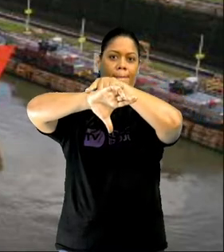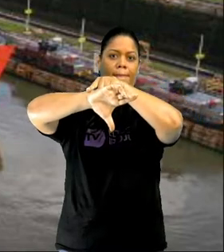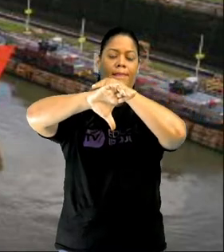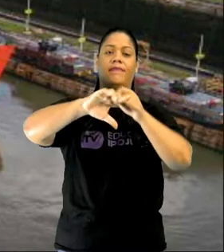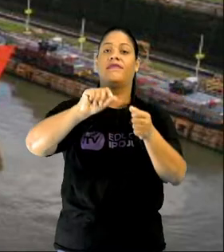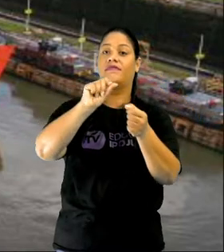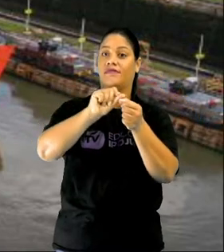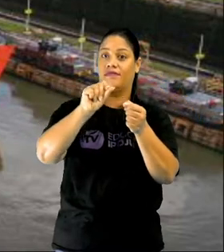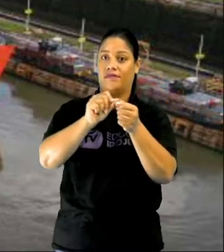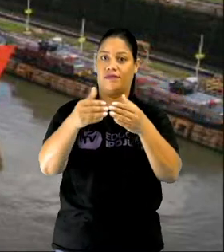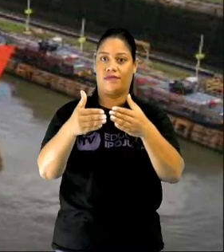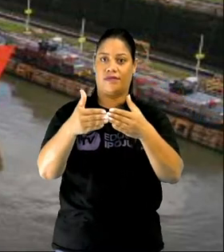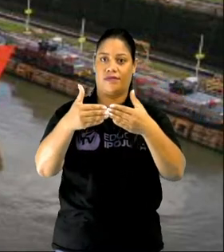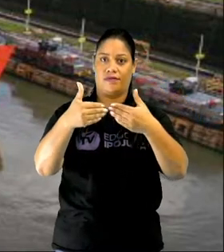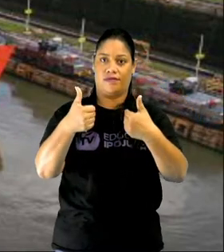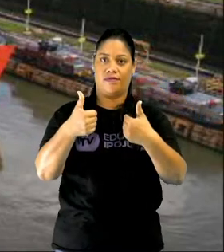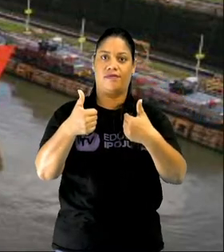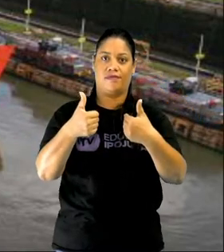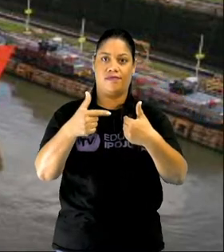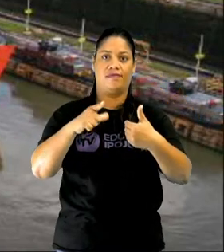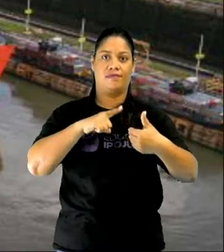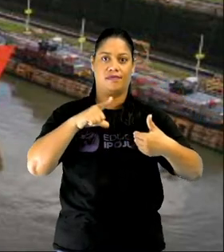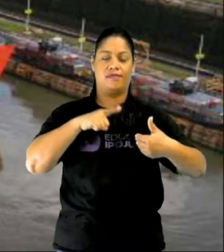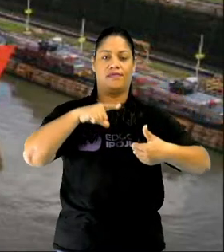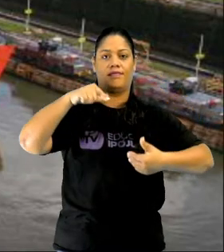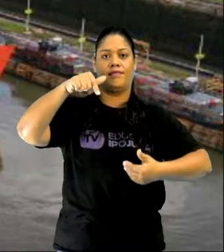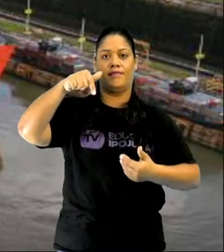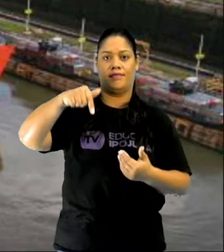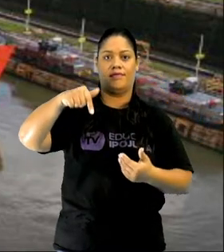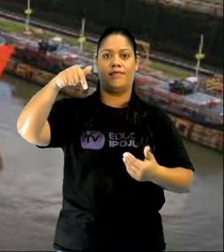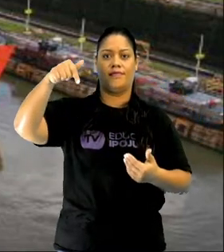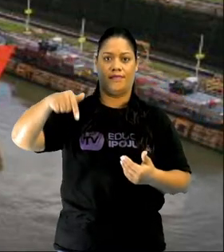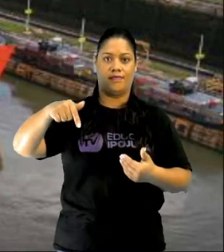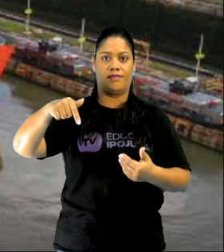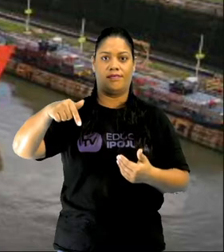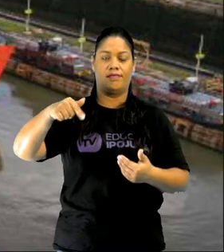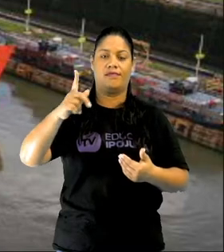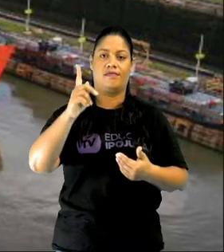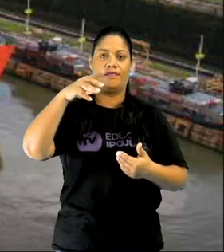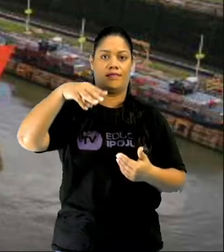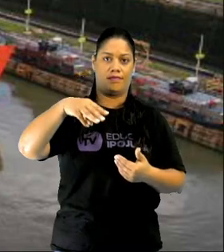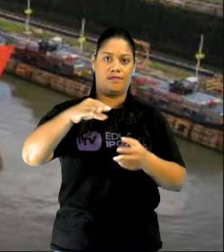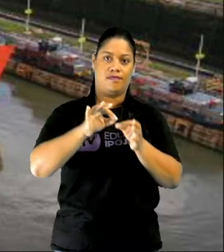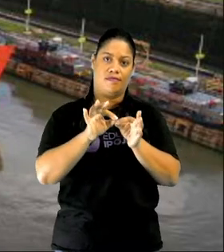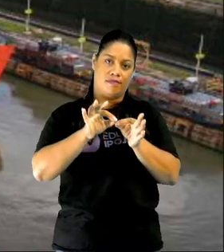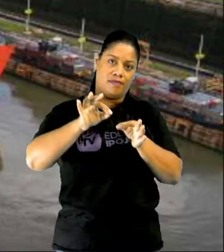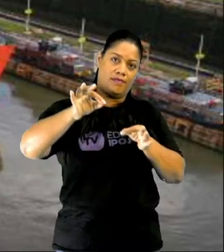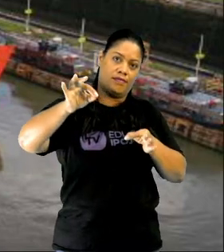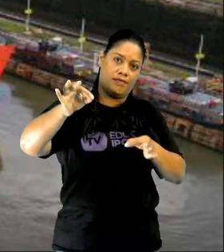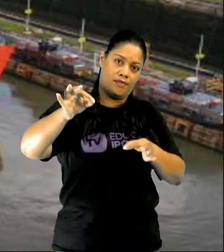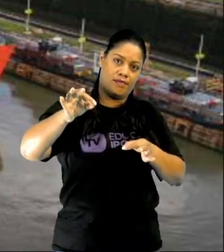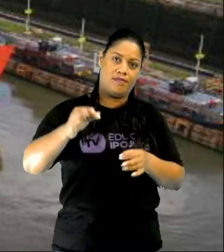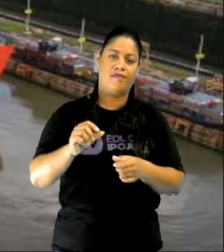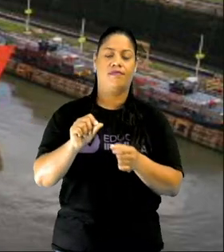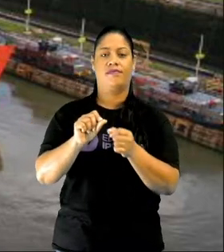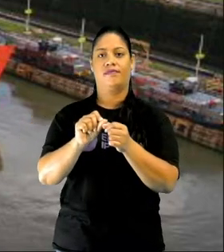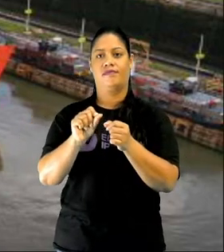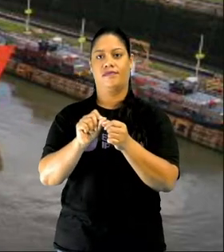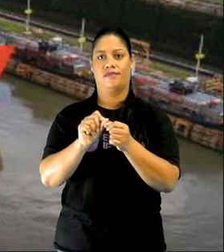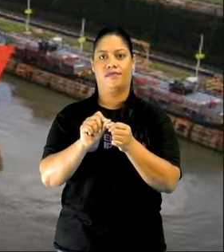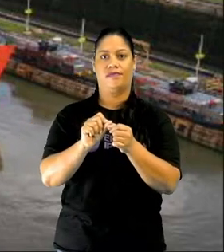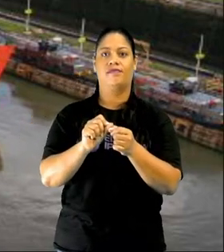eles construíram esse canal, que tem 77 quilômetros de extensão, para fazer